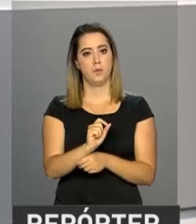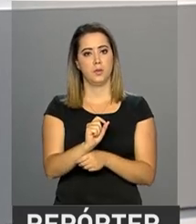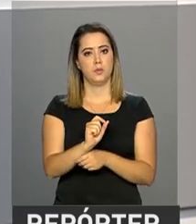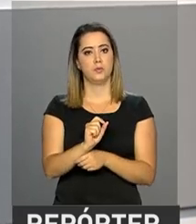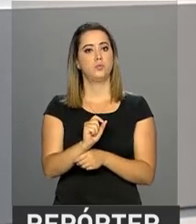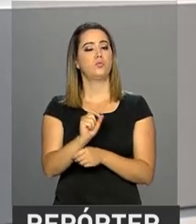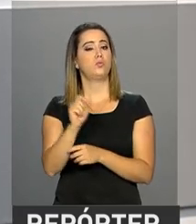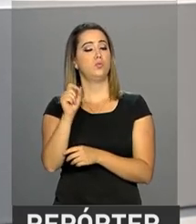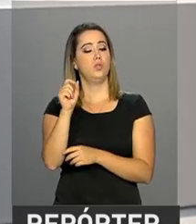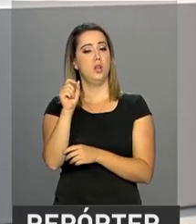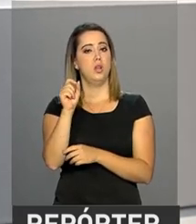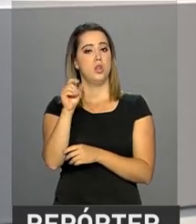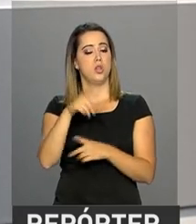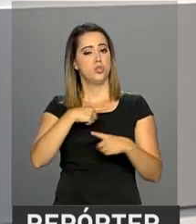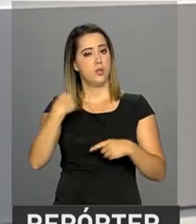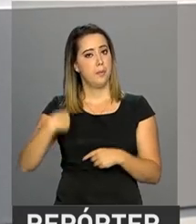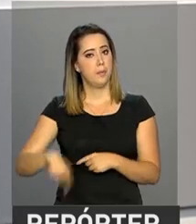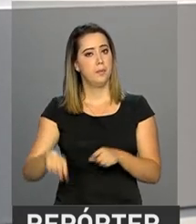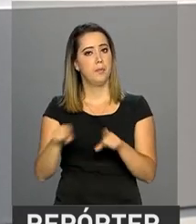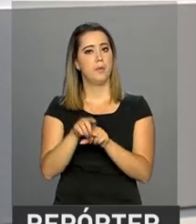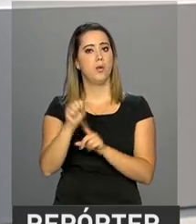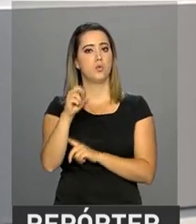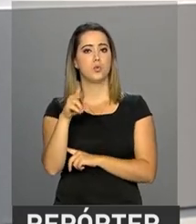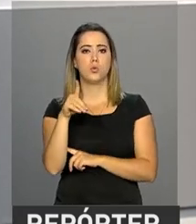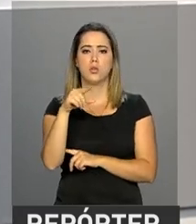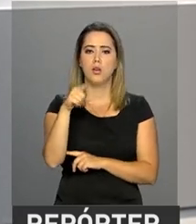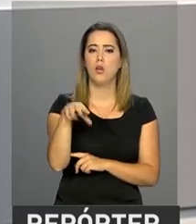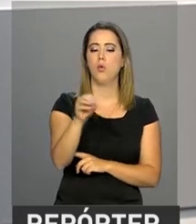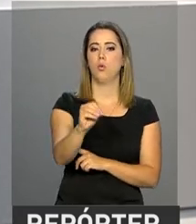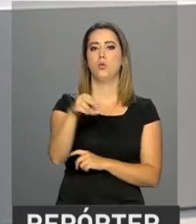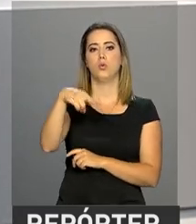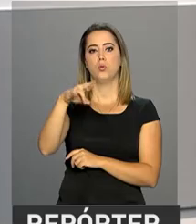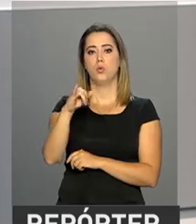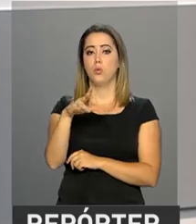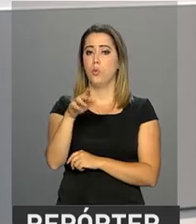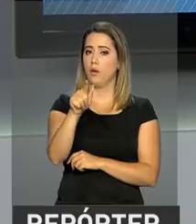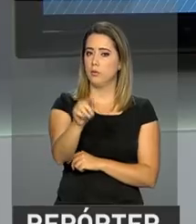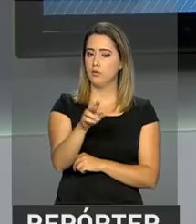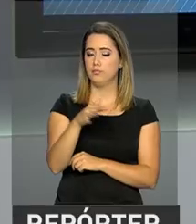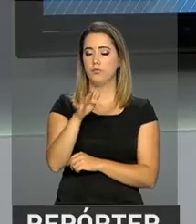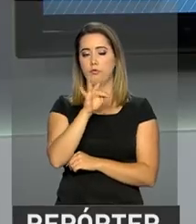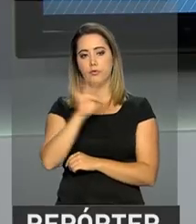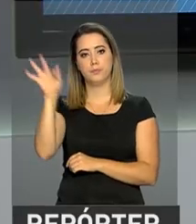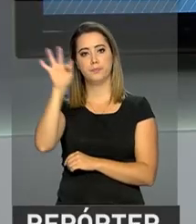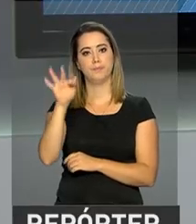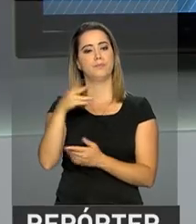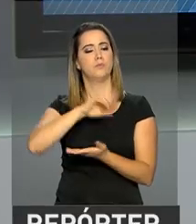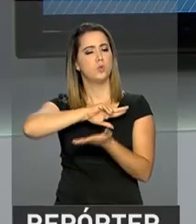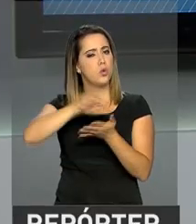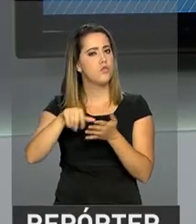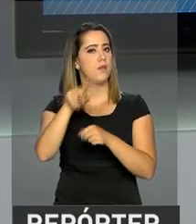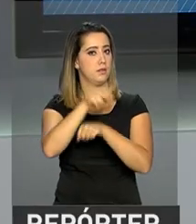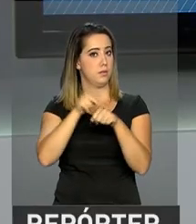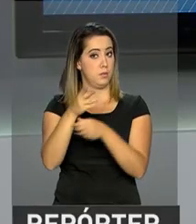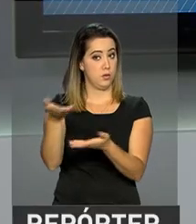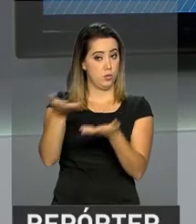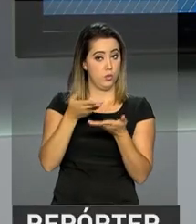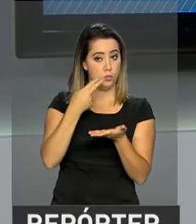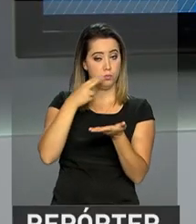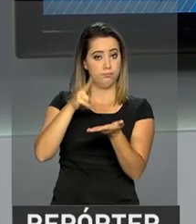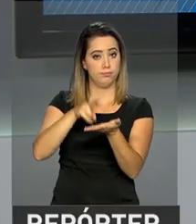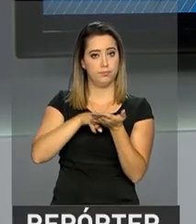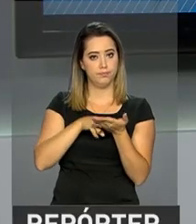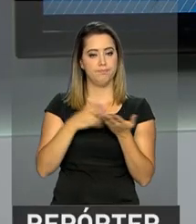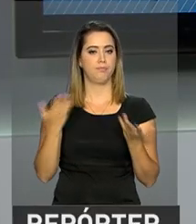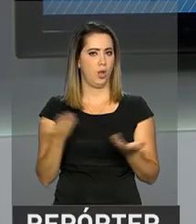japão sudão noruega nigéria frança uruguai e malásia 23 de outubro é dia do aviador